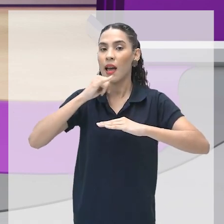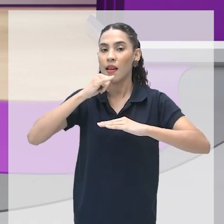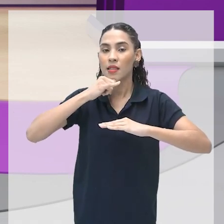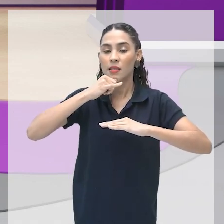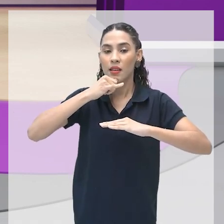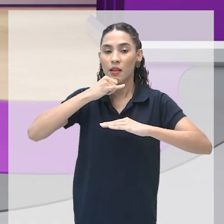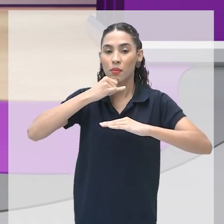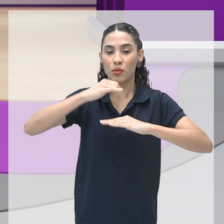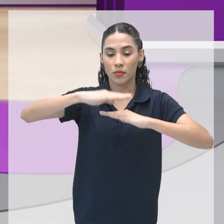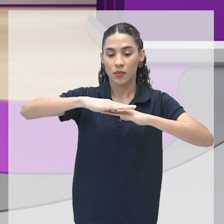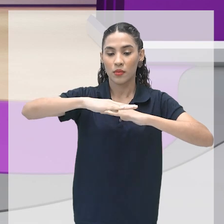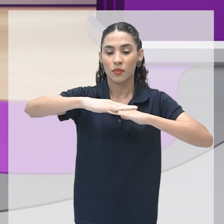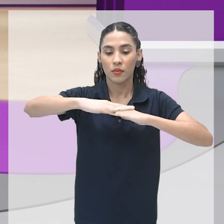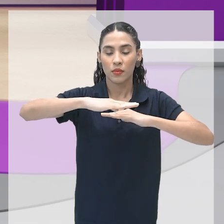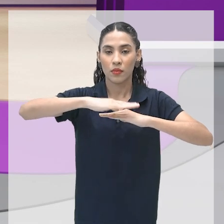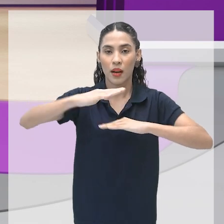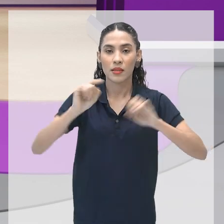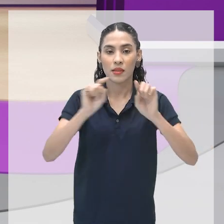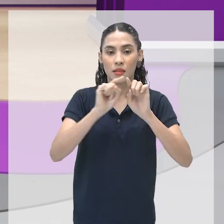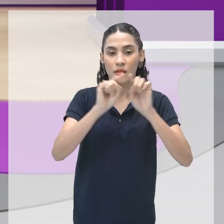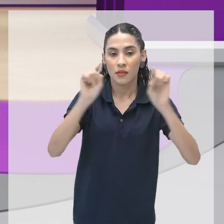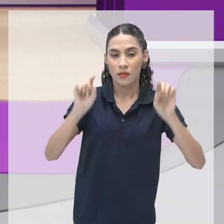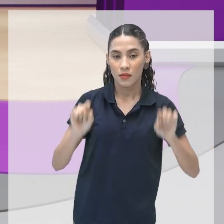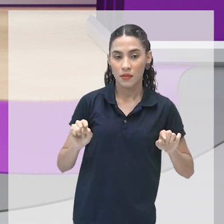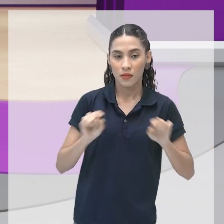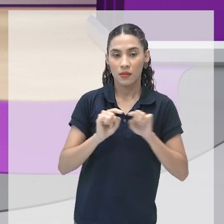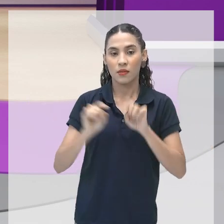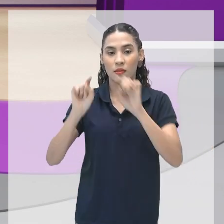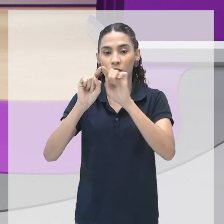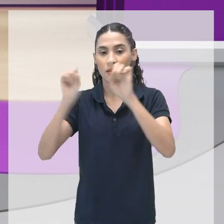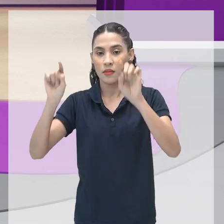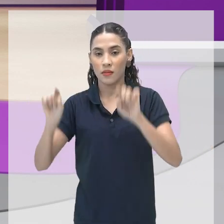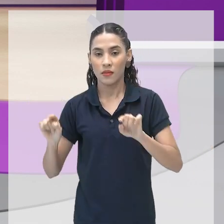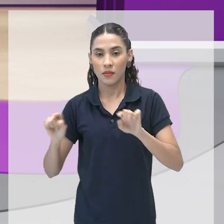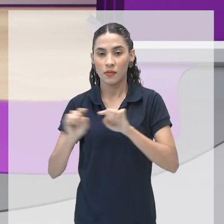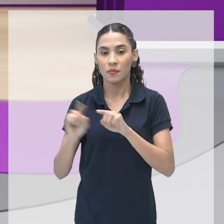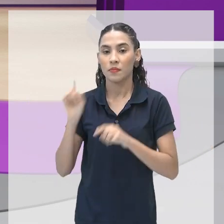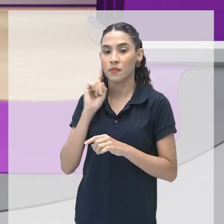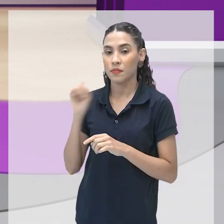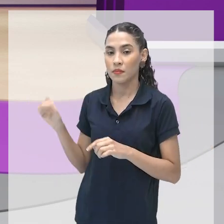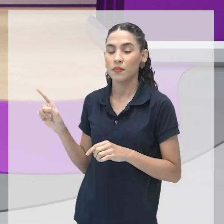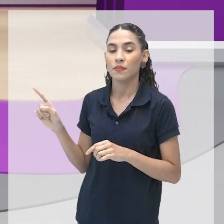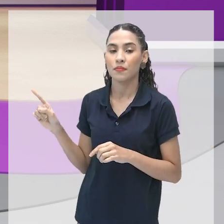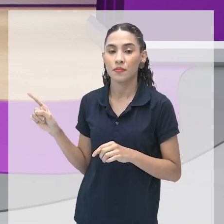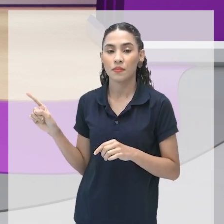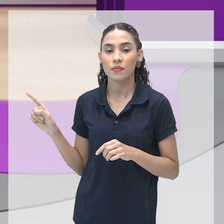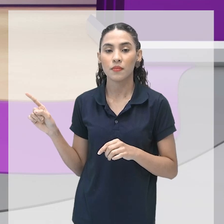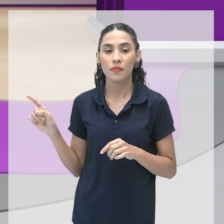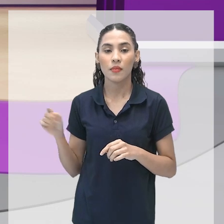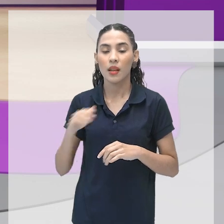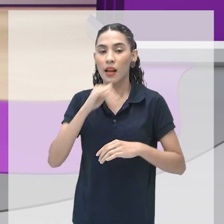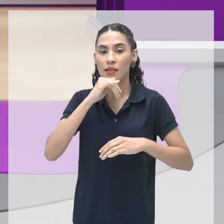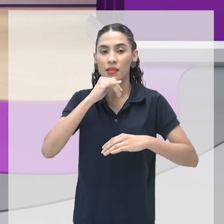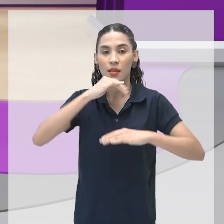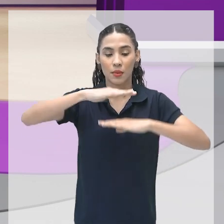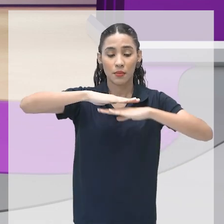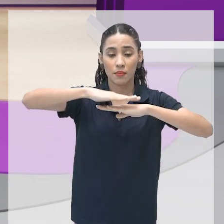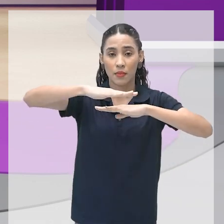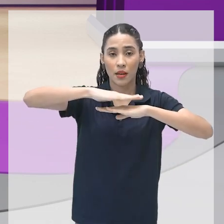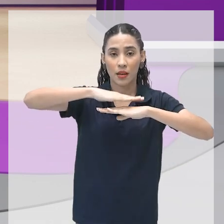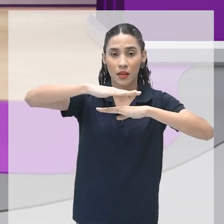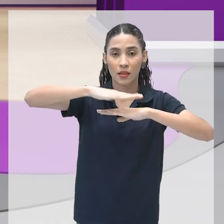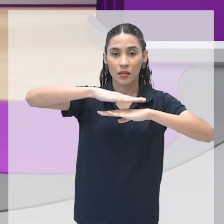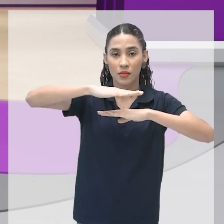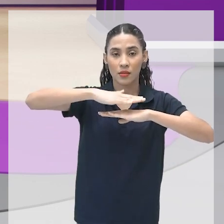Essas faces aqui quadrangulares, né, retangulares, aliás, são as faces planas. A parte de cima e a parte